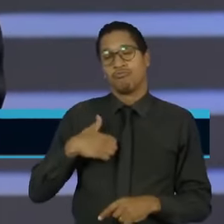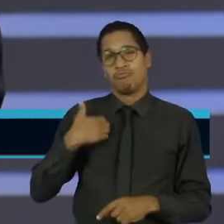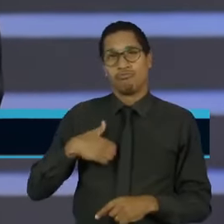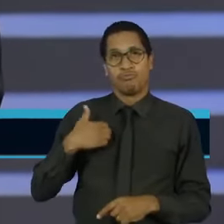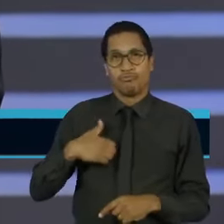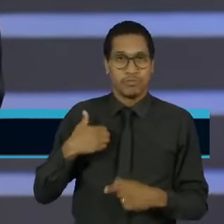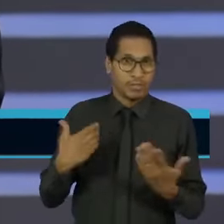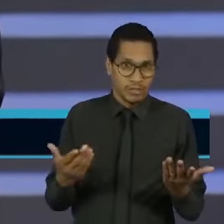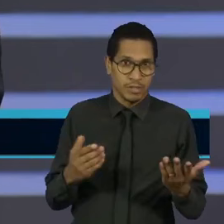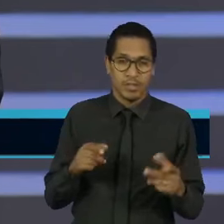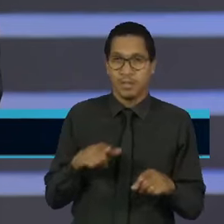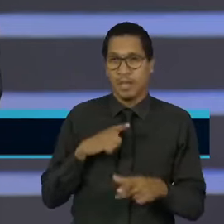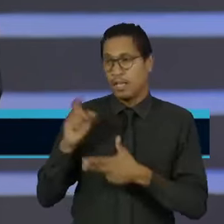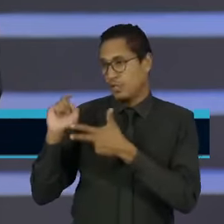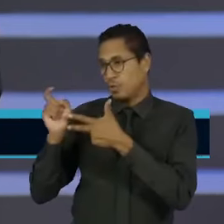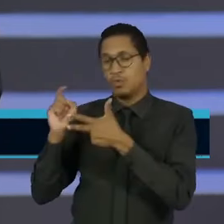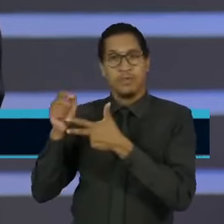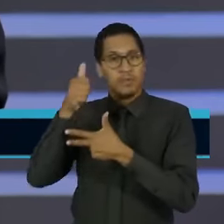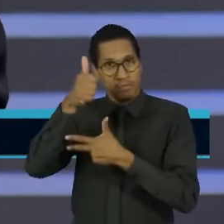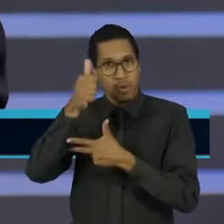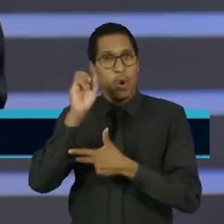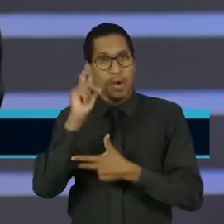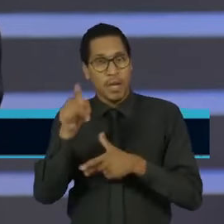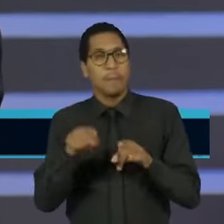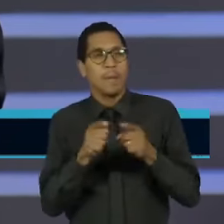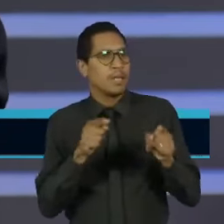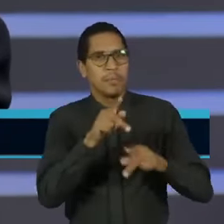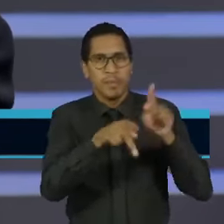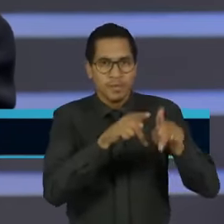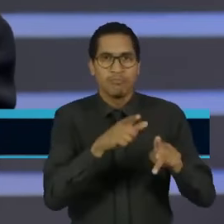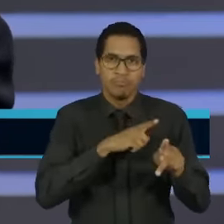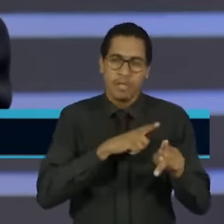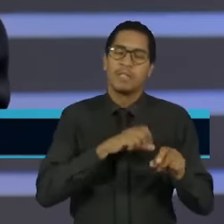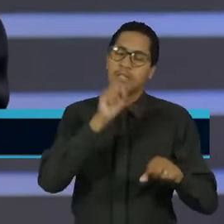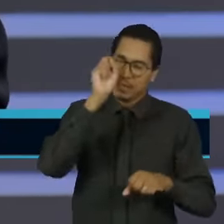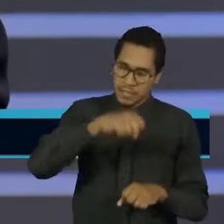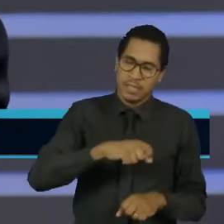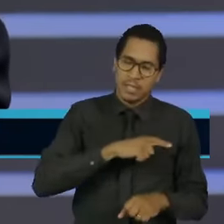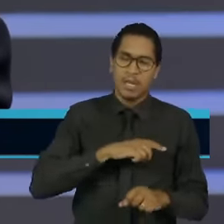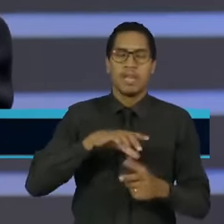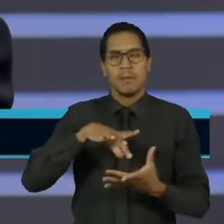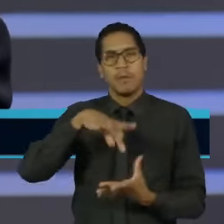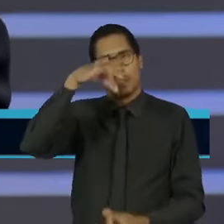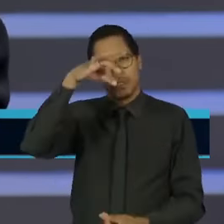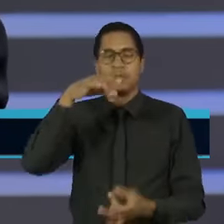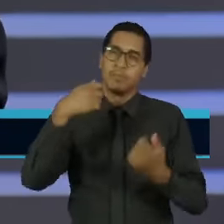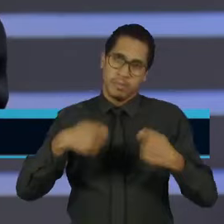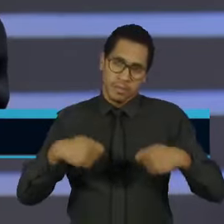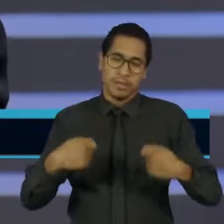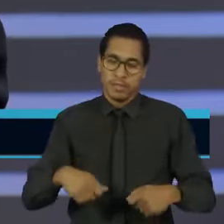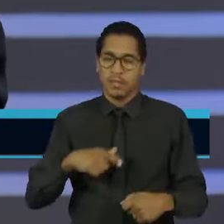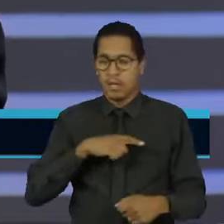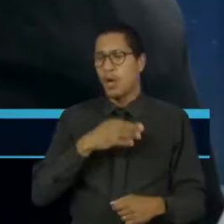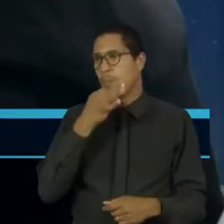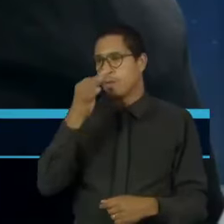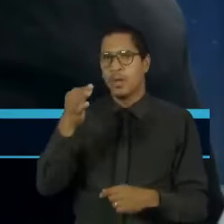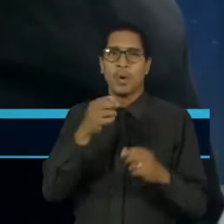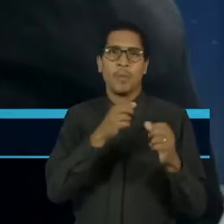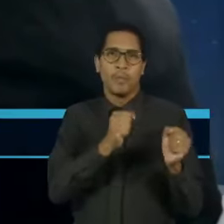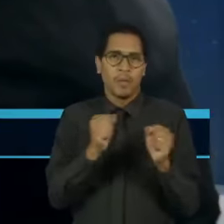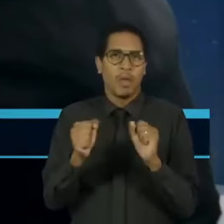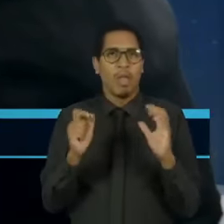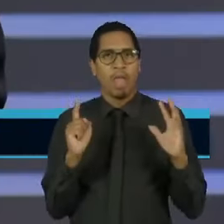não se move só pelo executivo a população tem sim num governo que é democrático e precisa s-o também o poder de